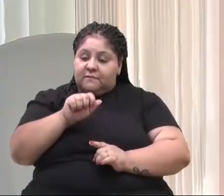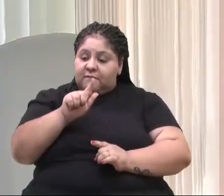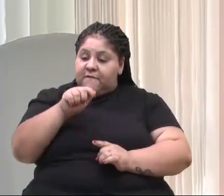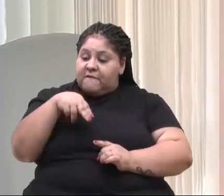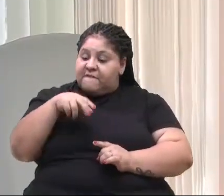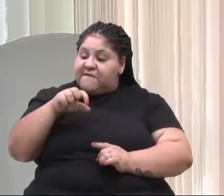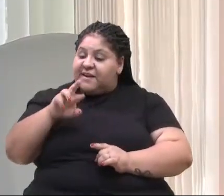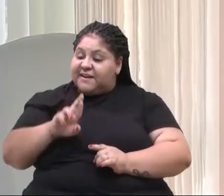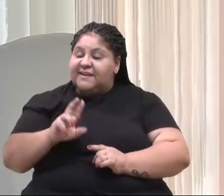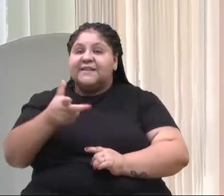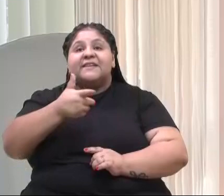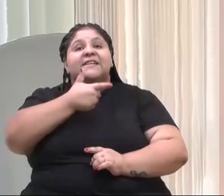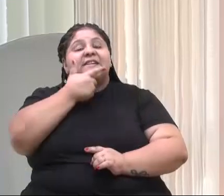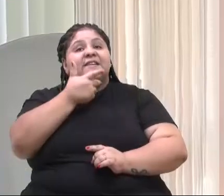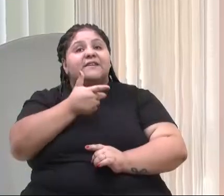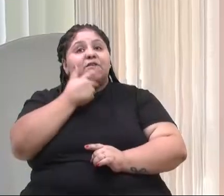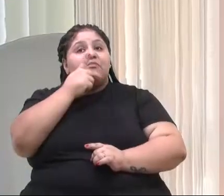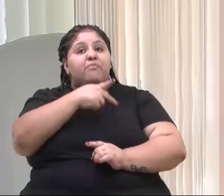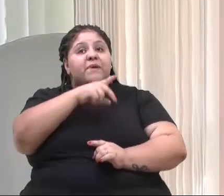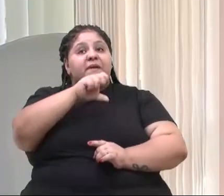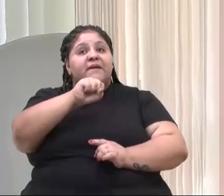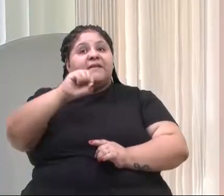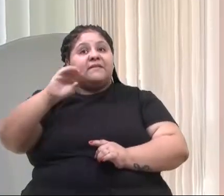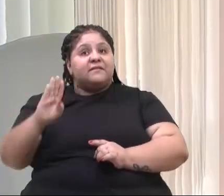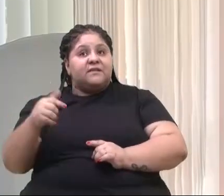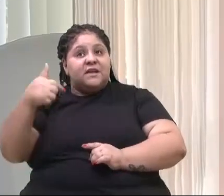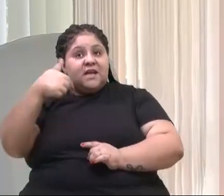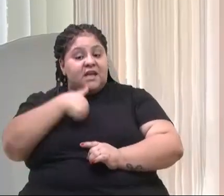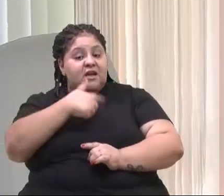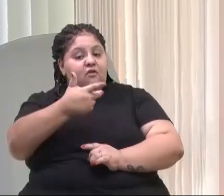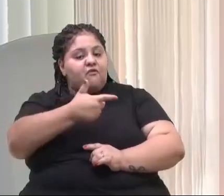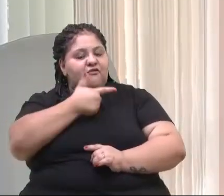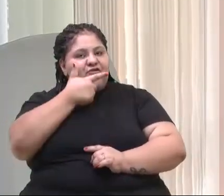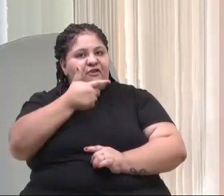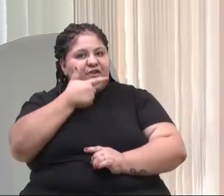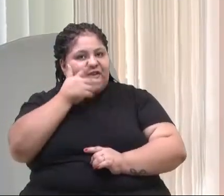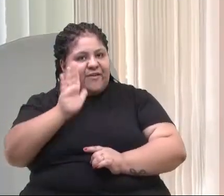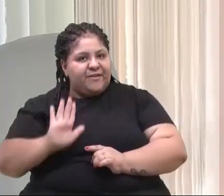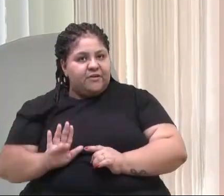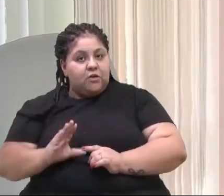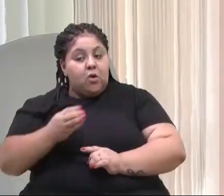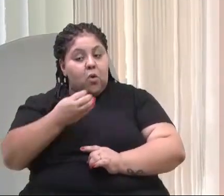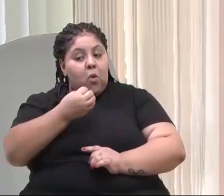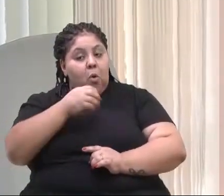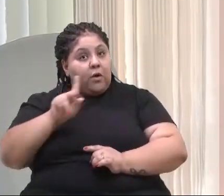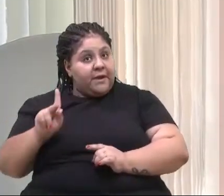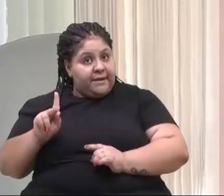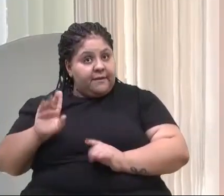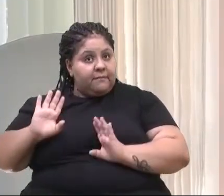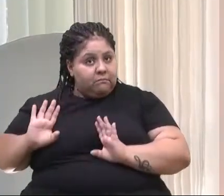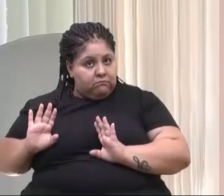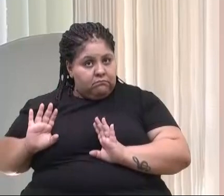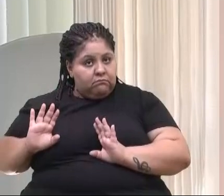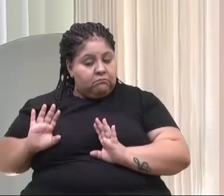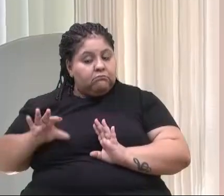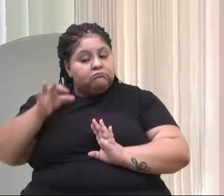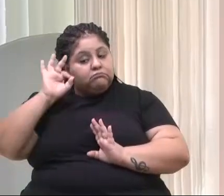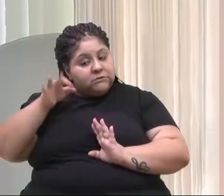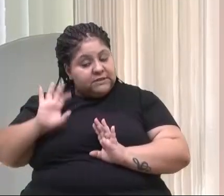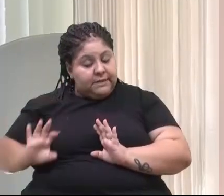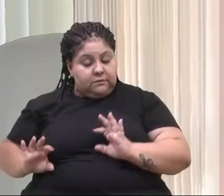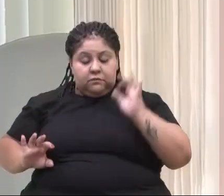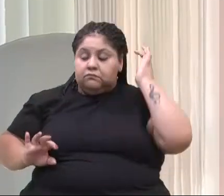secretário, disse, com o PSB, eu me encarrego de falar. Então, eu disse, então, ok, então fale com eles